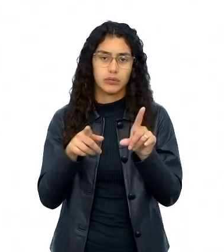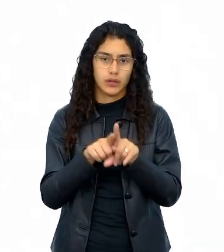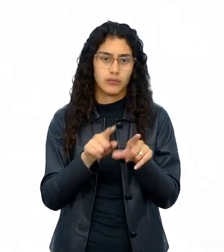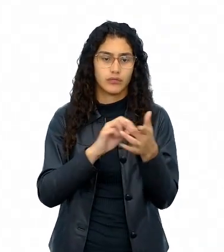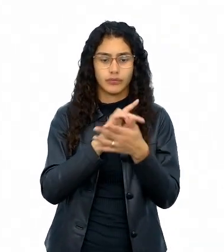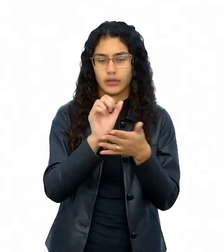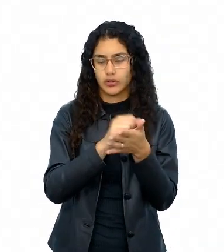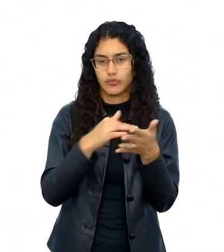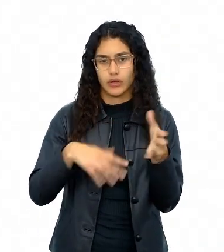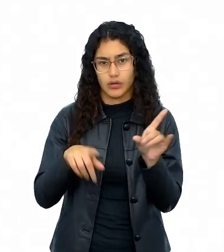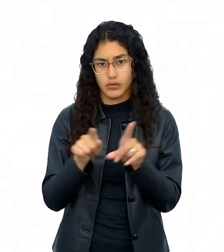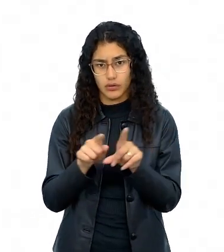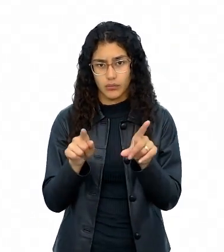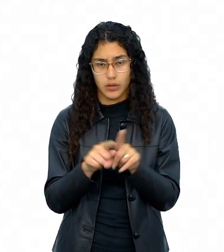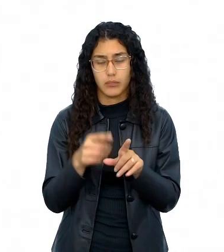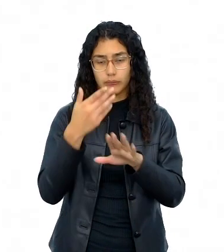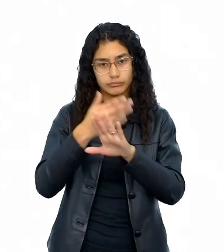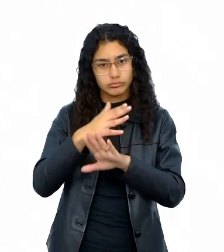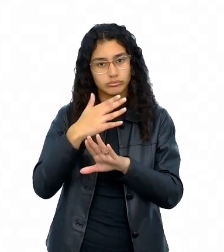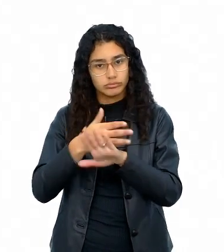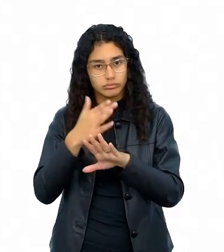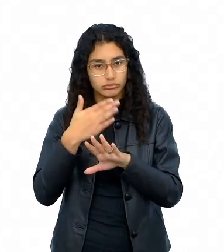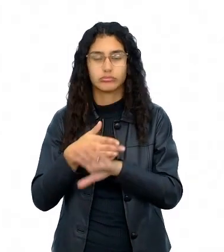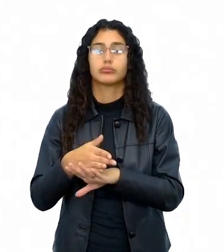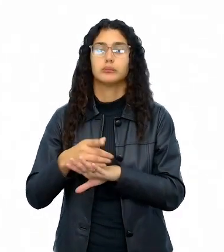outras atividades para treinar